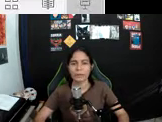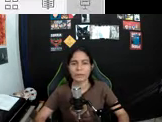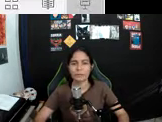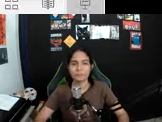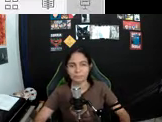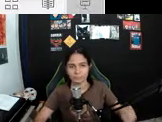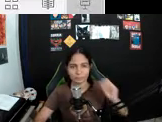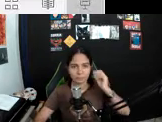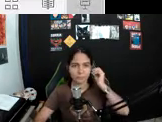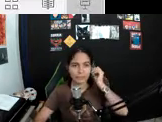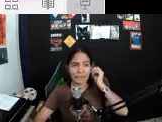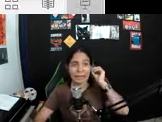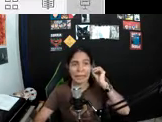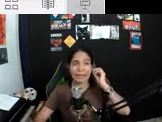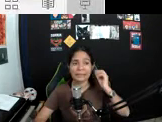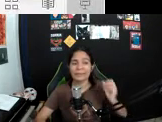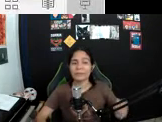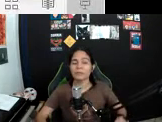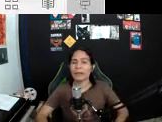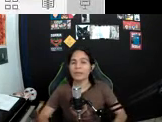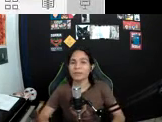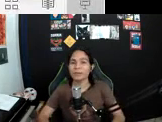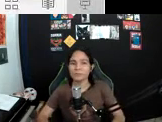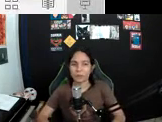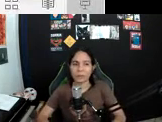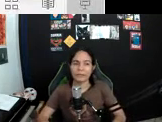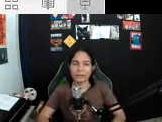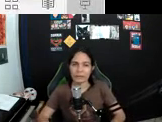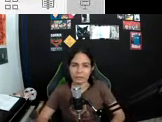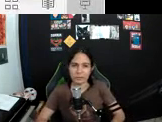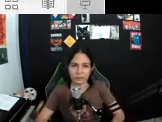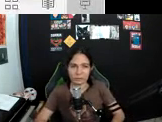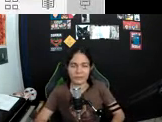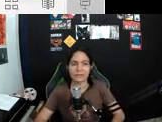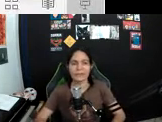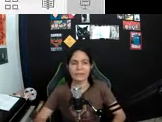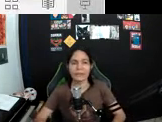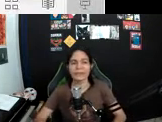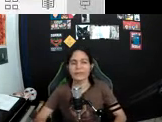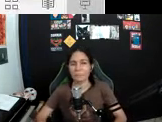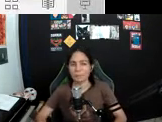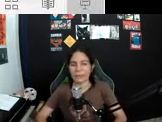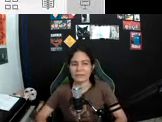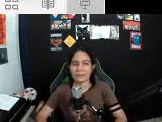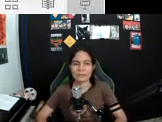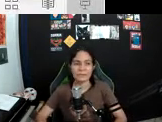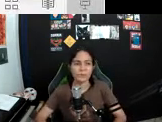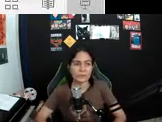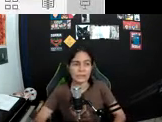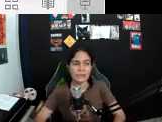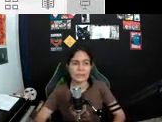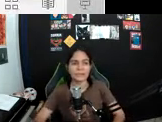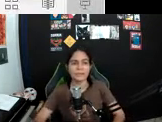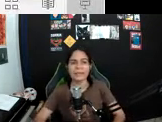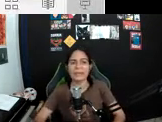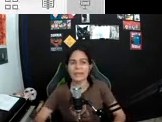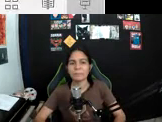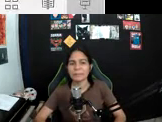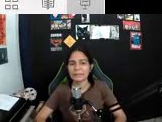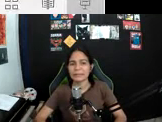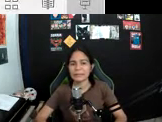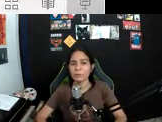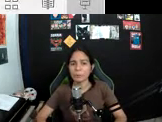ser colocado. Ainda dentro do artigo 2, falando sobre o sensacionalismo, na linha D, a gente